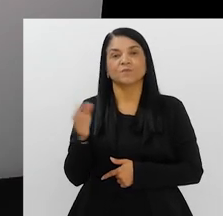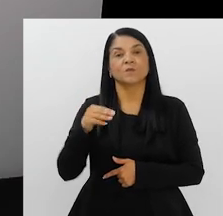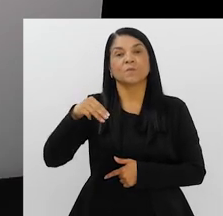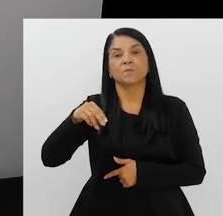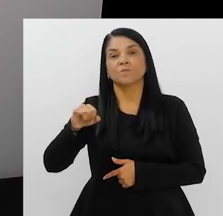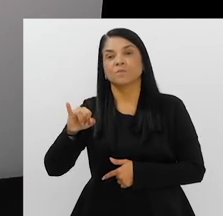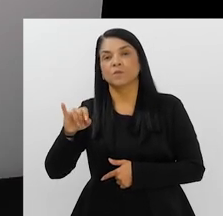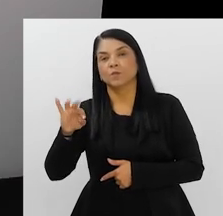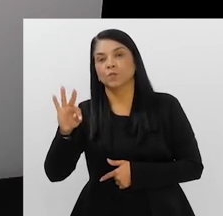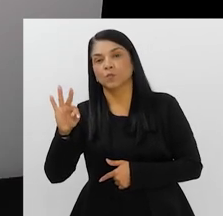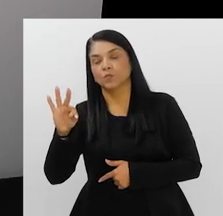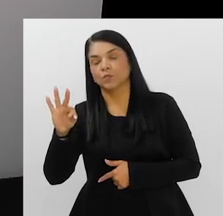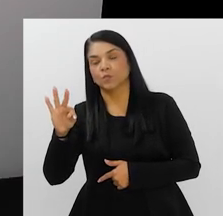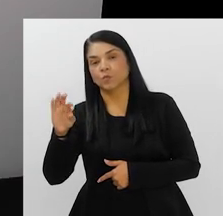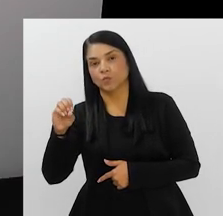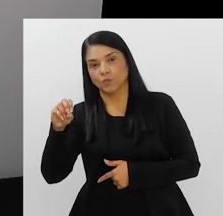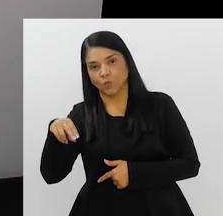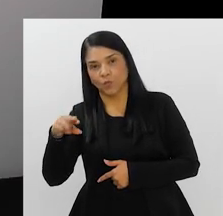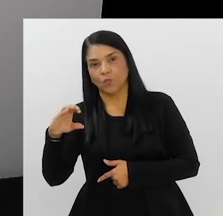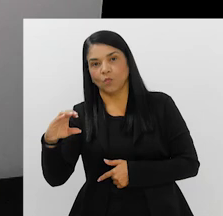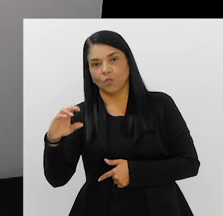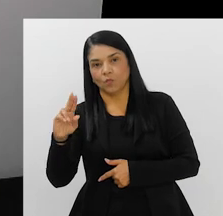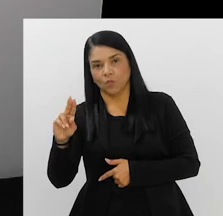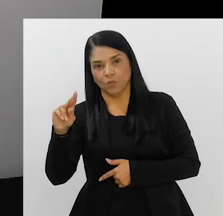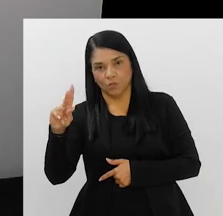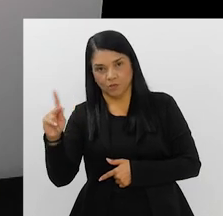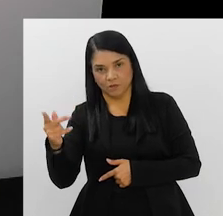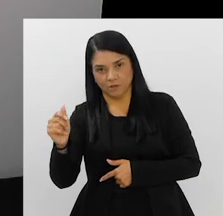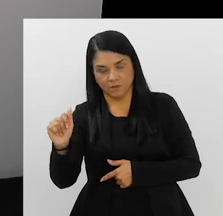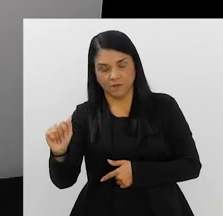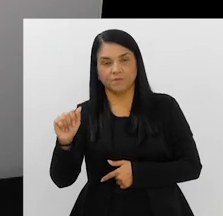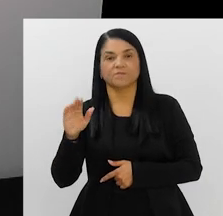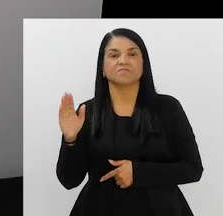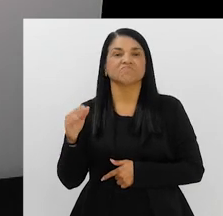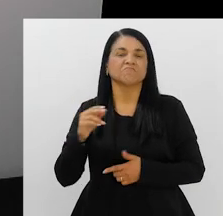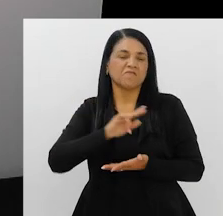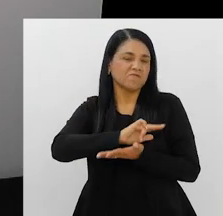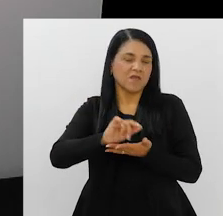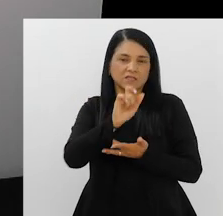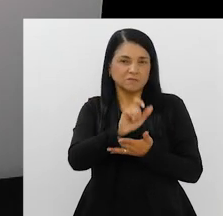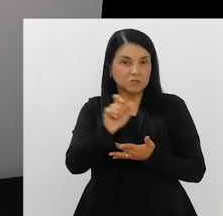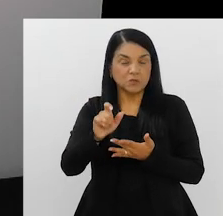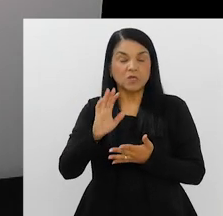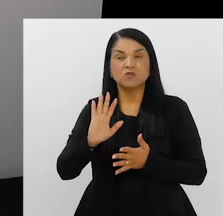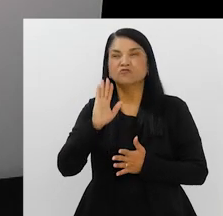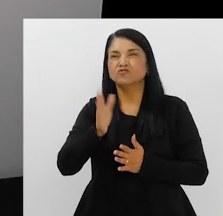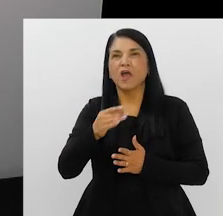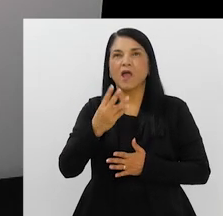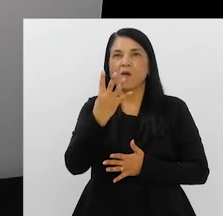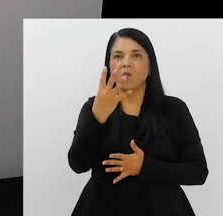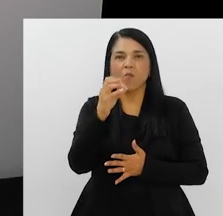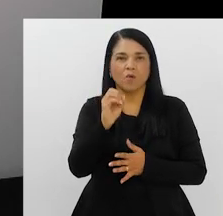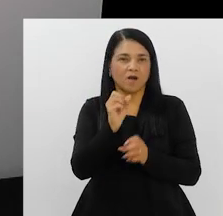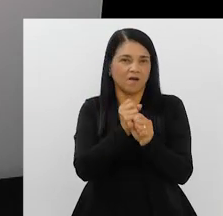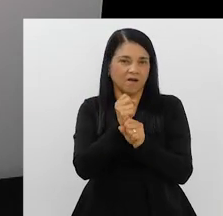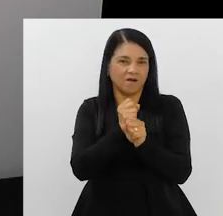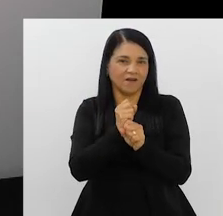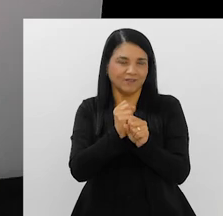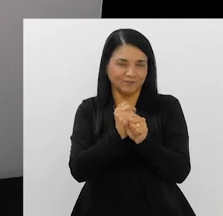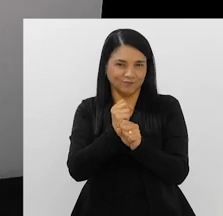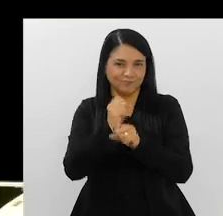Milton Cunha, muita gente. É isso, então a gente vai caminhando, né? Eu vou fazer 40 anos de carnaval.